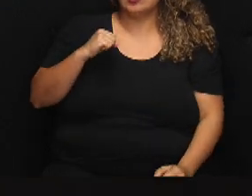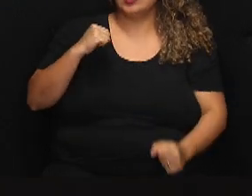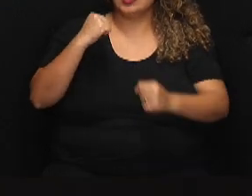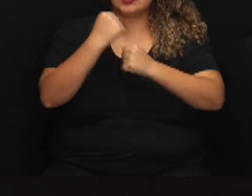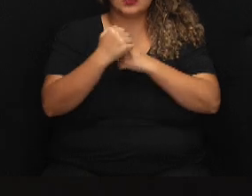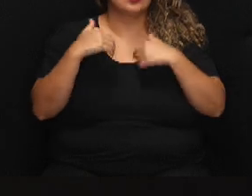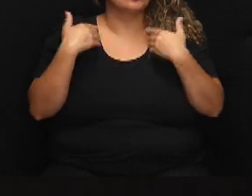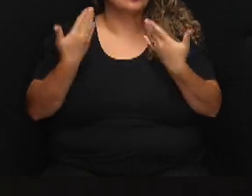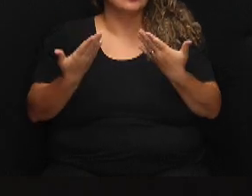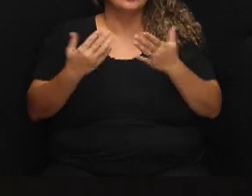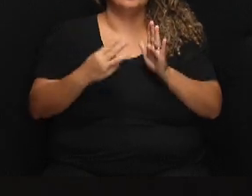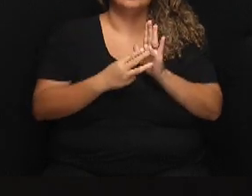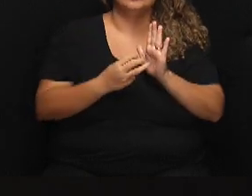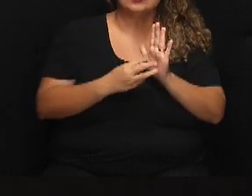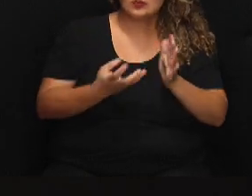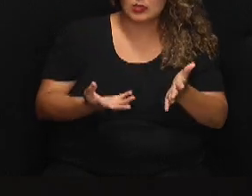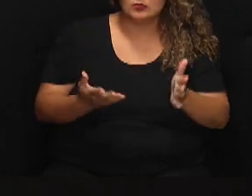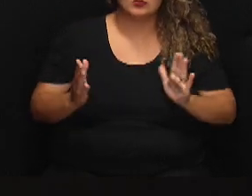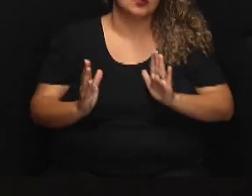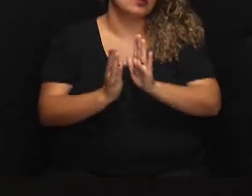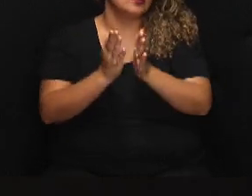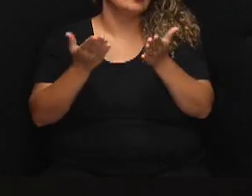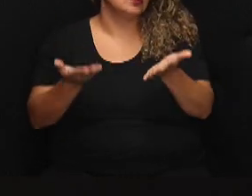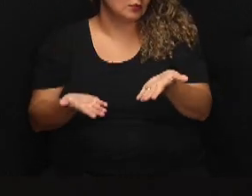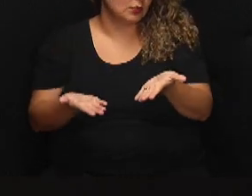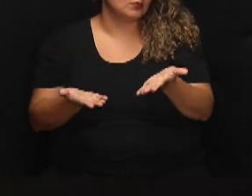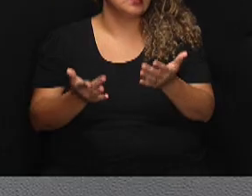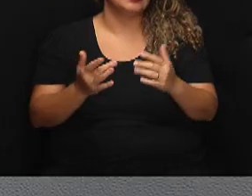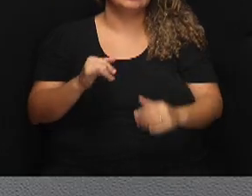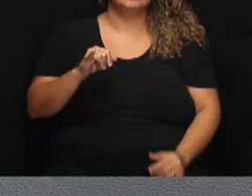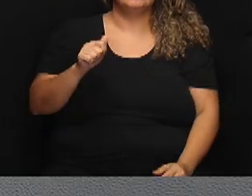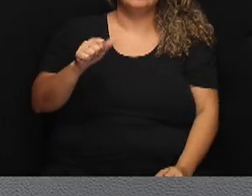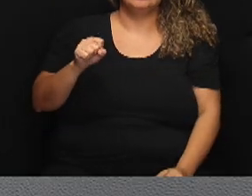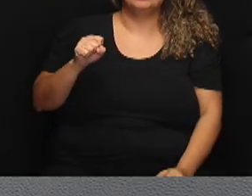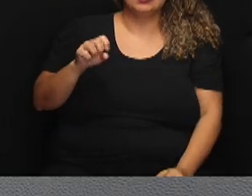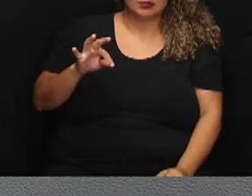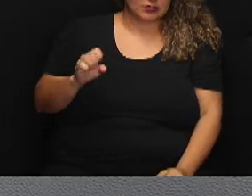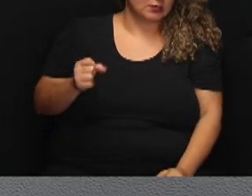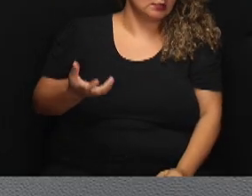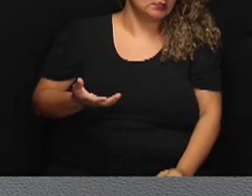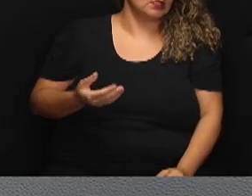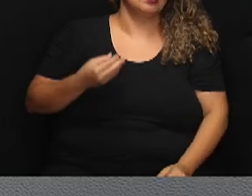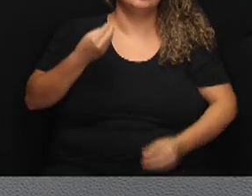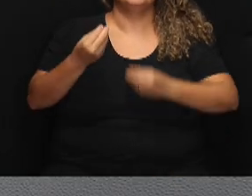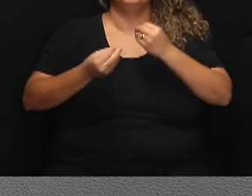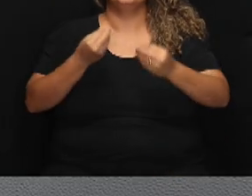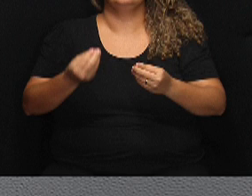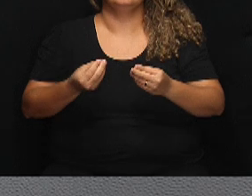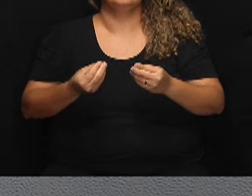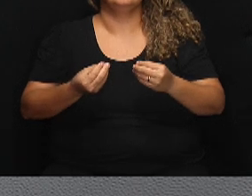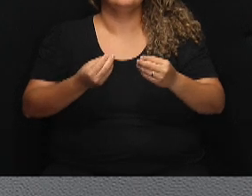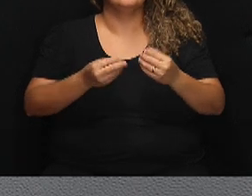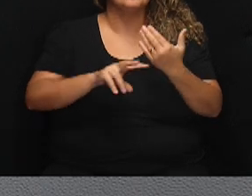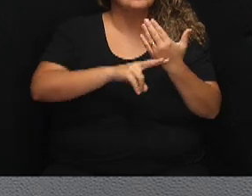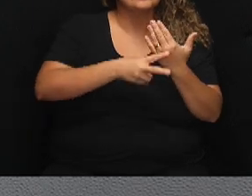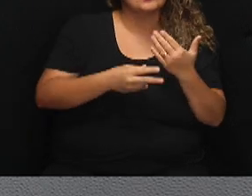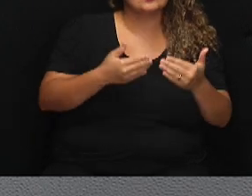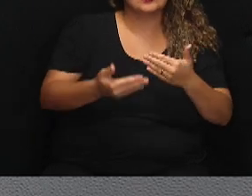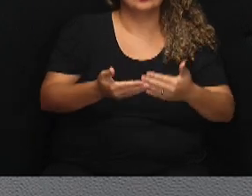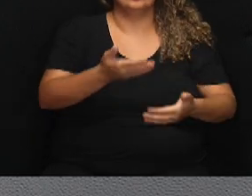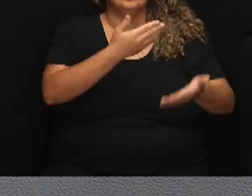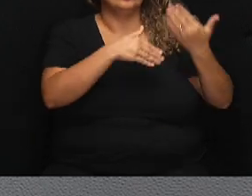quais são os métodos, né, para enfrentamento a essas ISTs, como que a gente pode também, quais são os desdobramentos disso. No passado tinha um